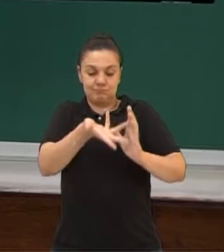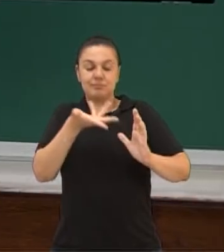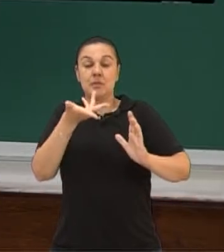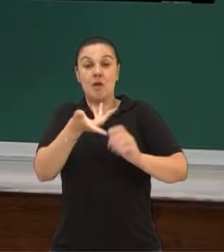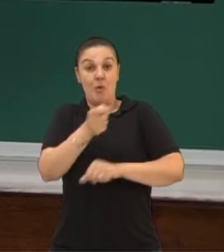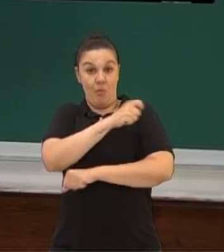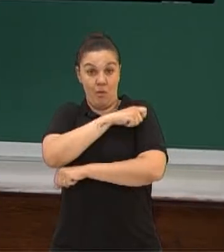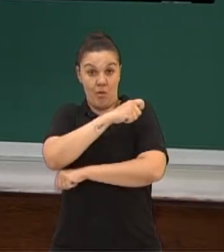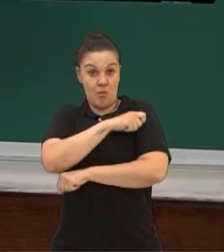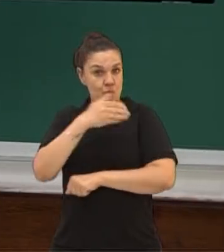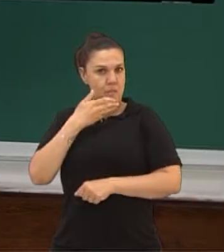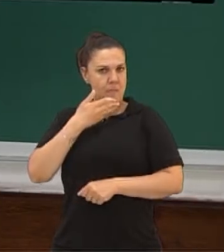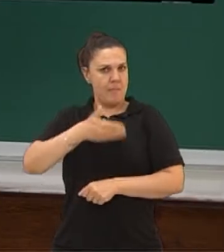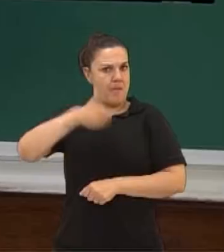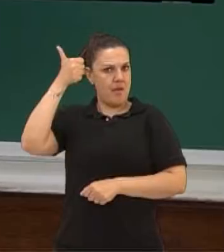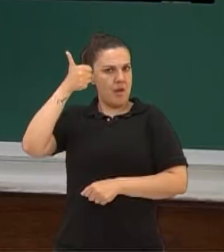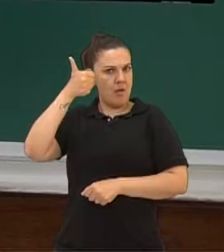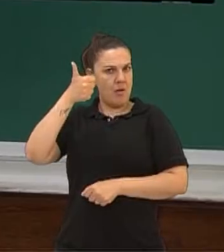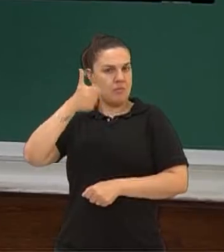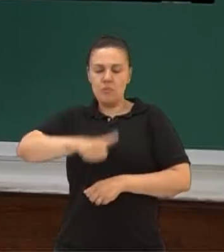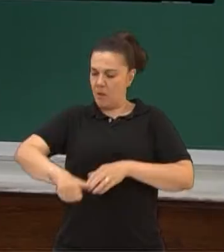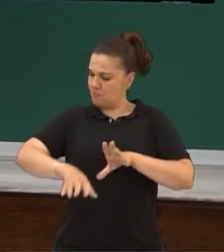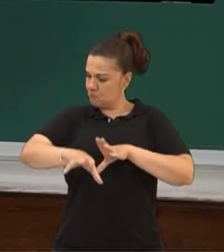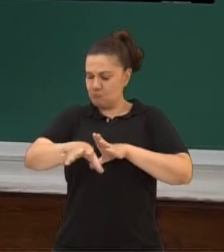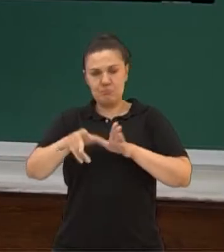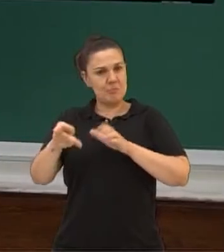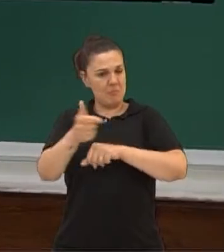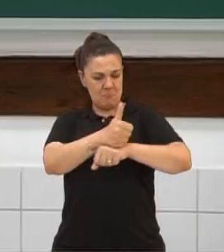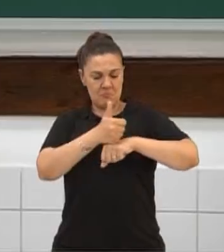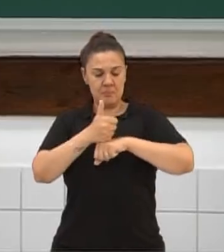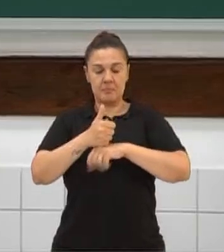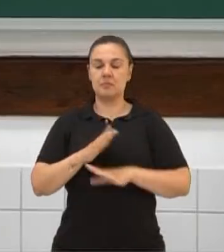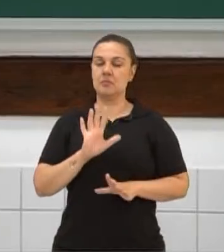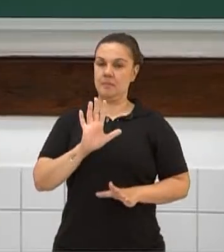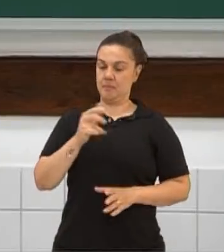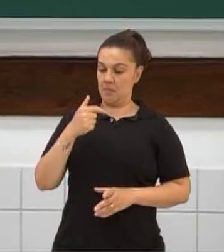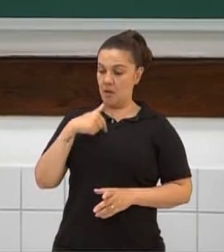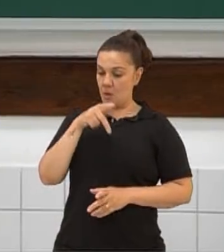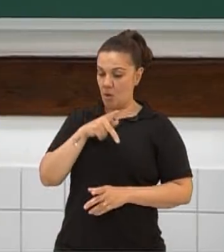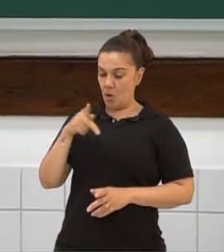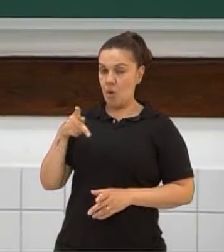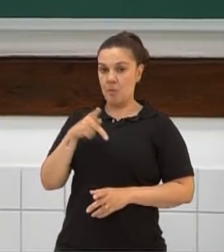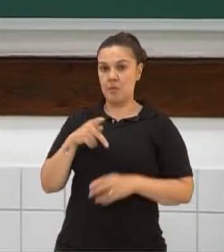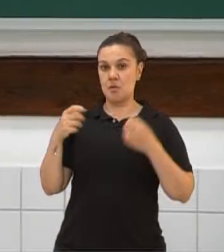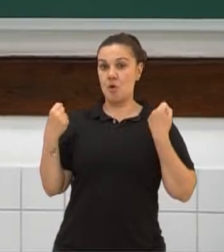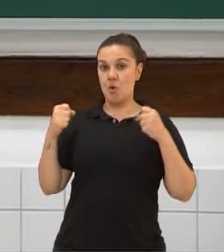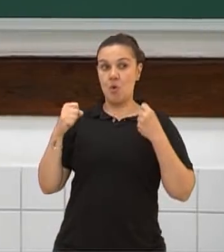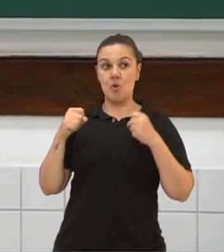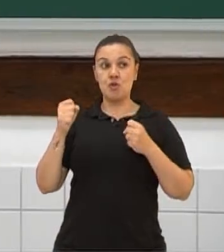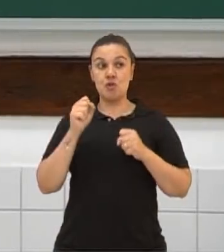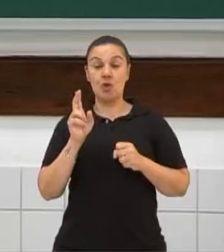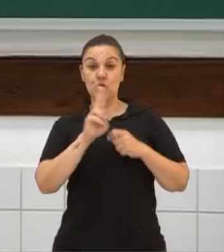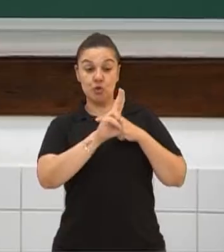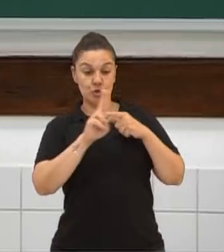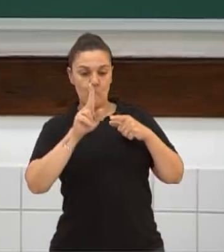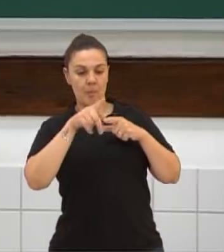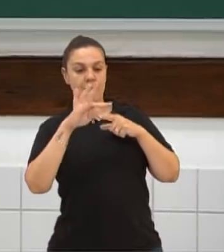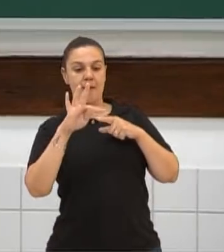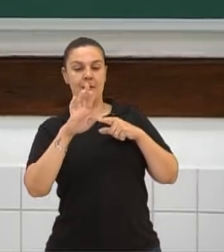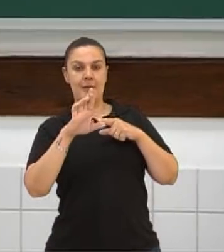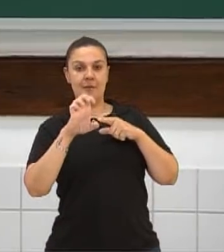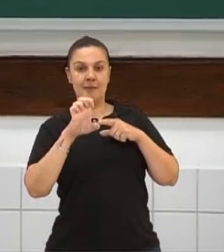tinha que dar o seu melhor, ele tinha que ser praticamente um atleta. Eu, professor de educação física, tinha um papel de treinador, era treinar